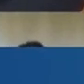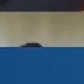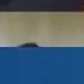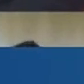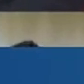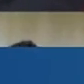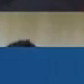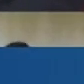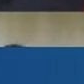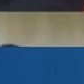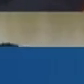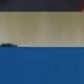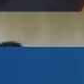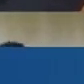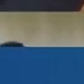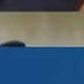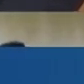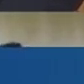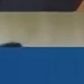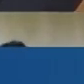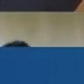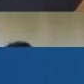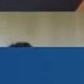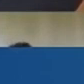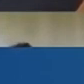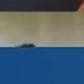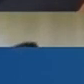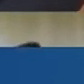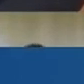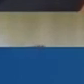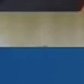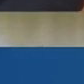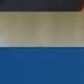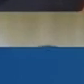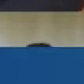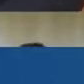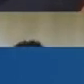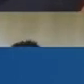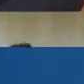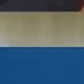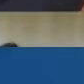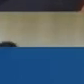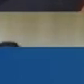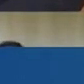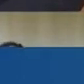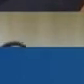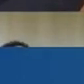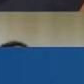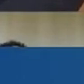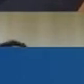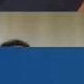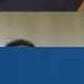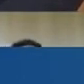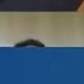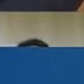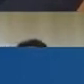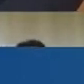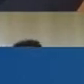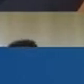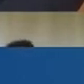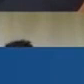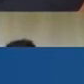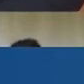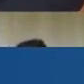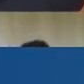acreditam que ainda é possível coletar algum tipo de prova ou material que dê para avançar sobre essa questão do uso das armas, enfim, e